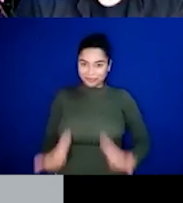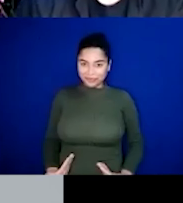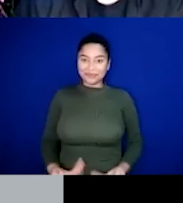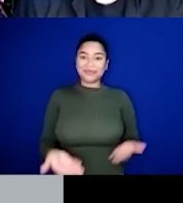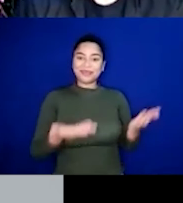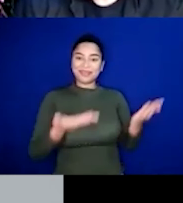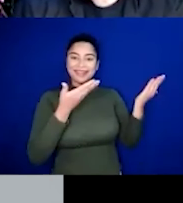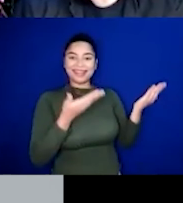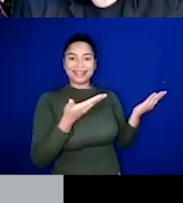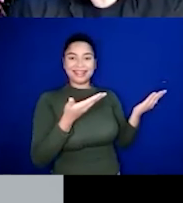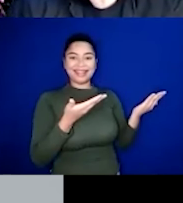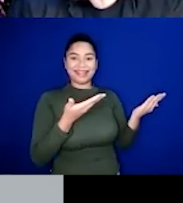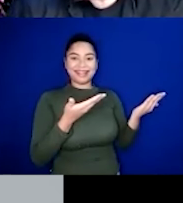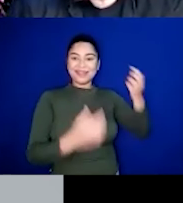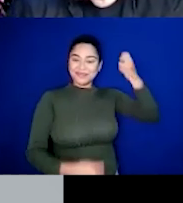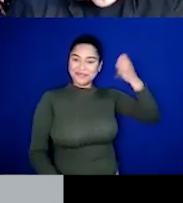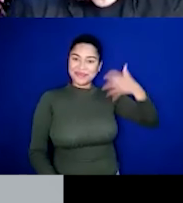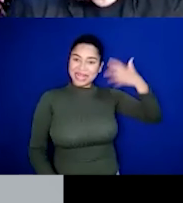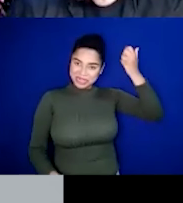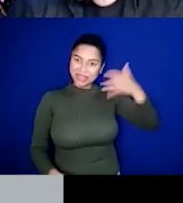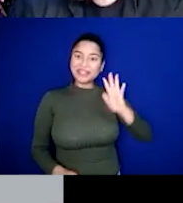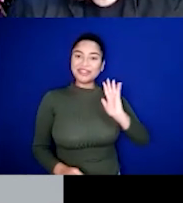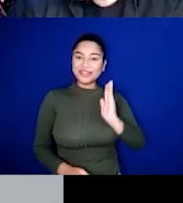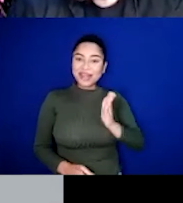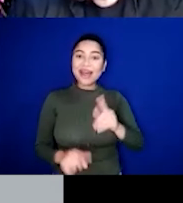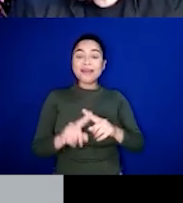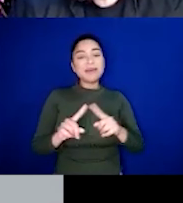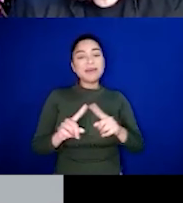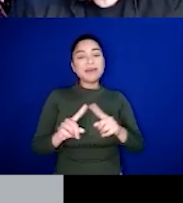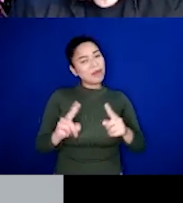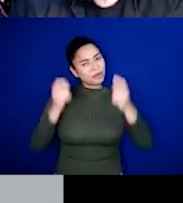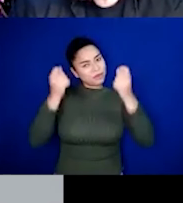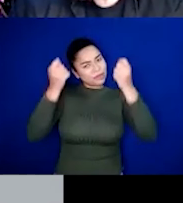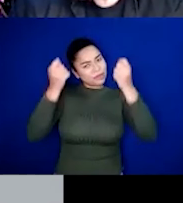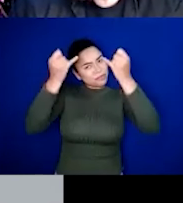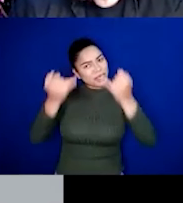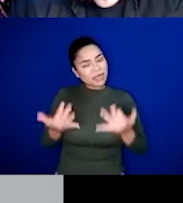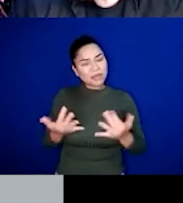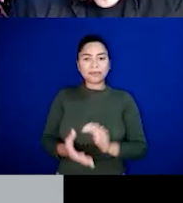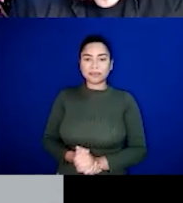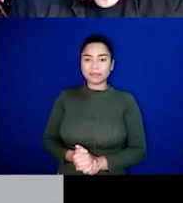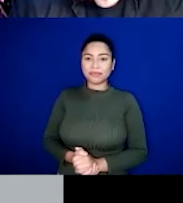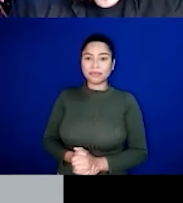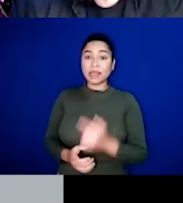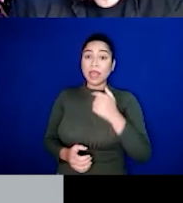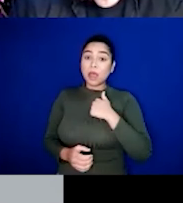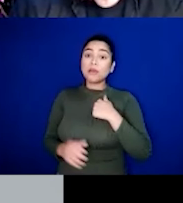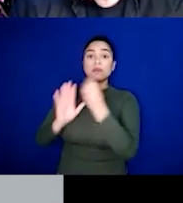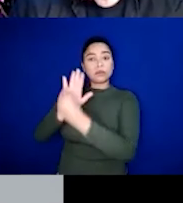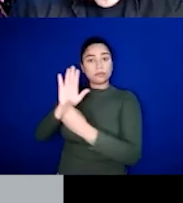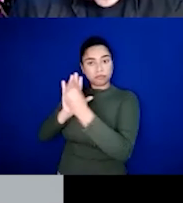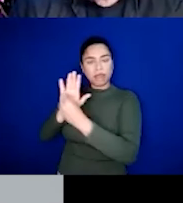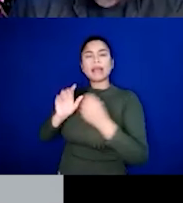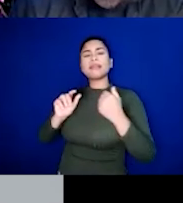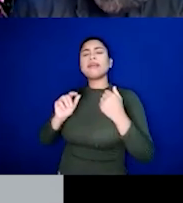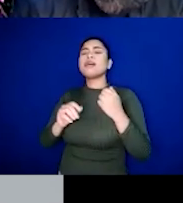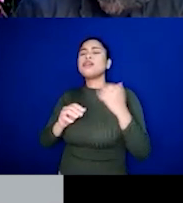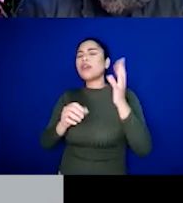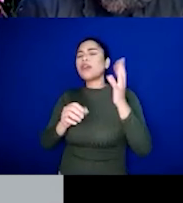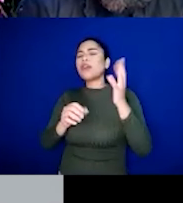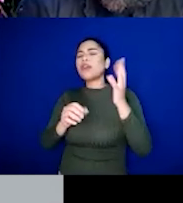apresentação não é a minha alta descrição foi feita mas eu não falei sobre mim eu sou designer atua há cerca de 20 anos com projetos